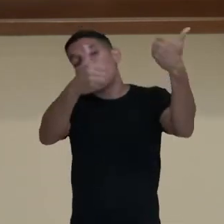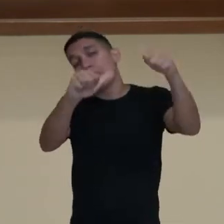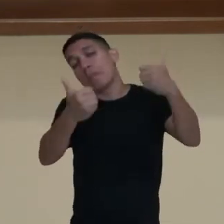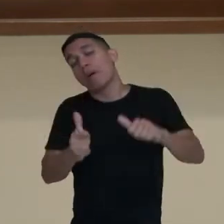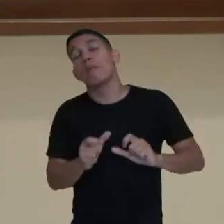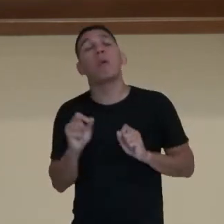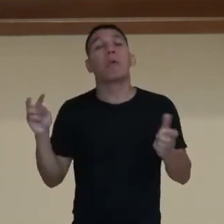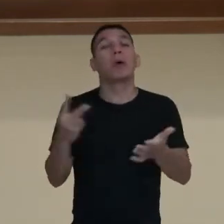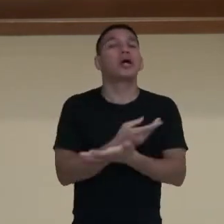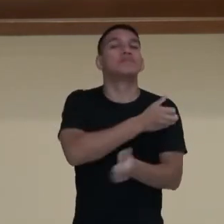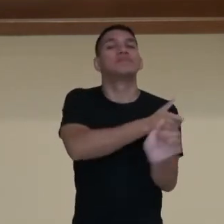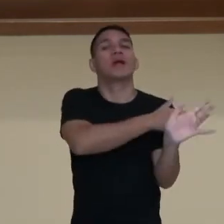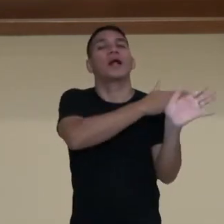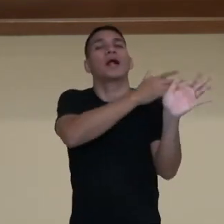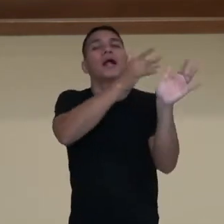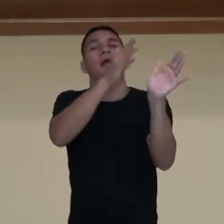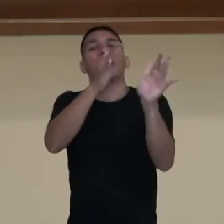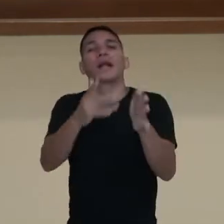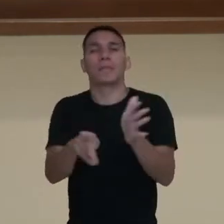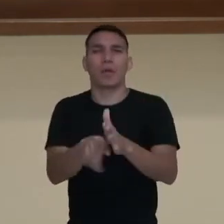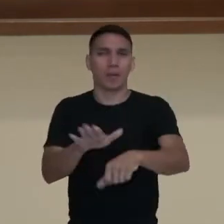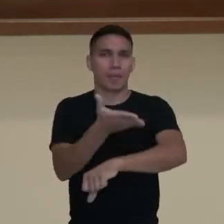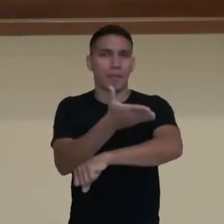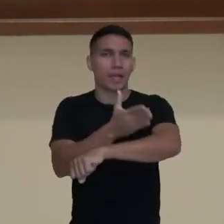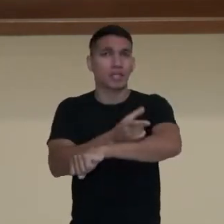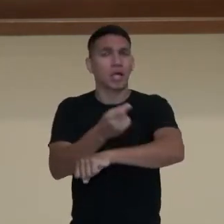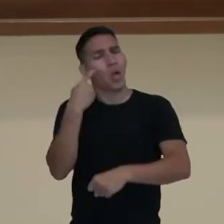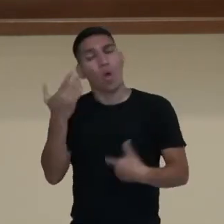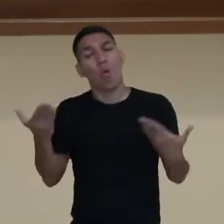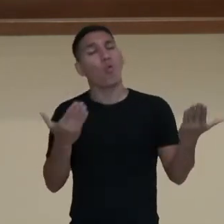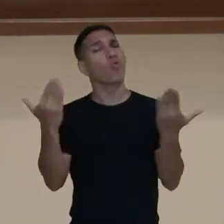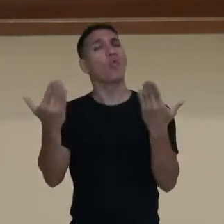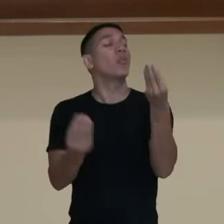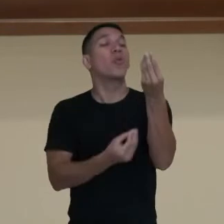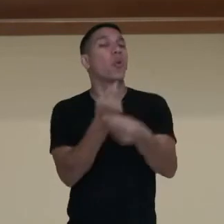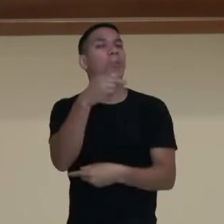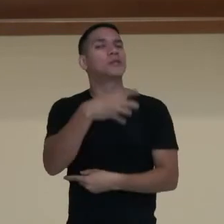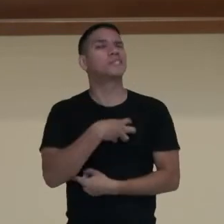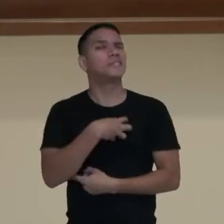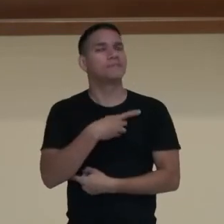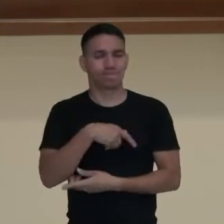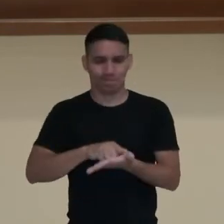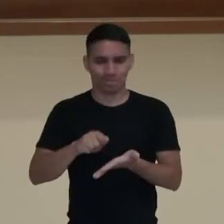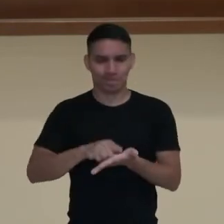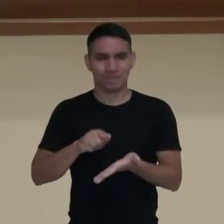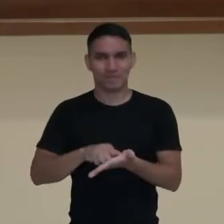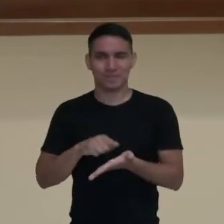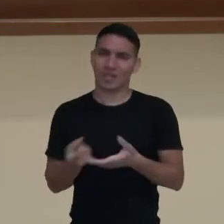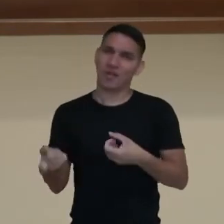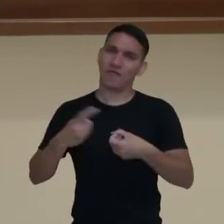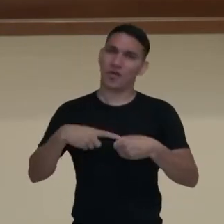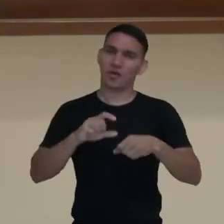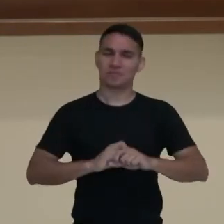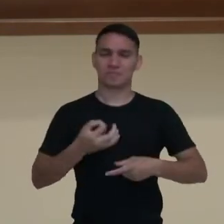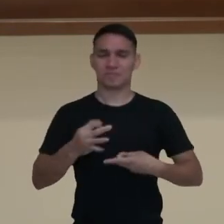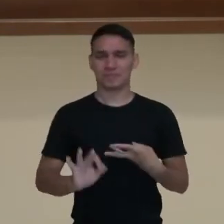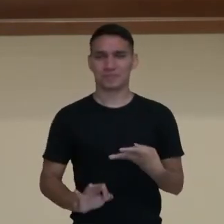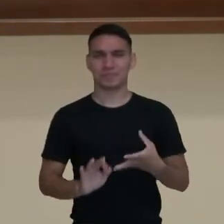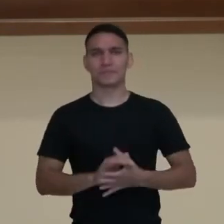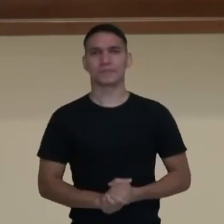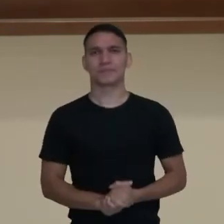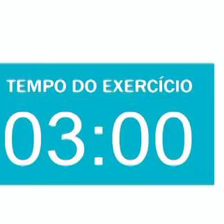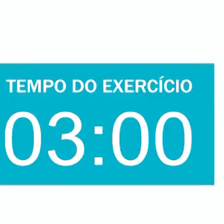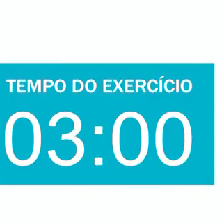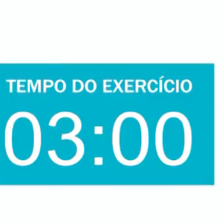ali o que foi dito, né, que era o passado e hoje em dia? Como que você avalia, certo? Então escreva um texto aí sobre esse